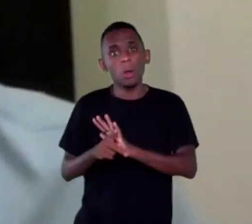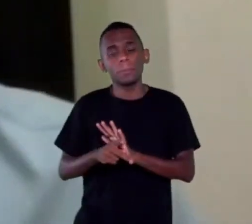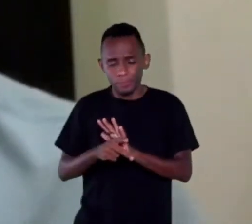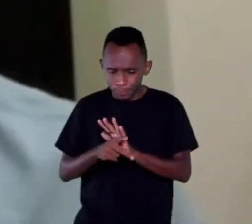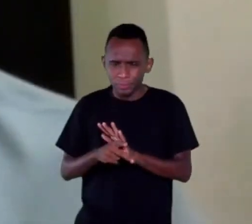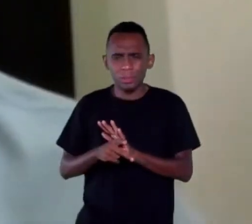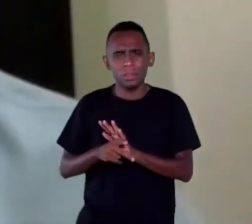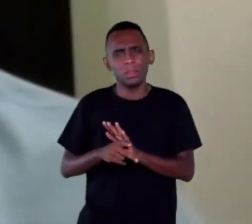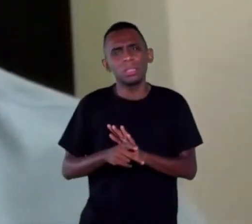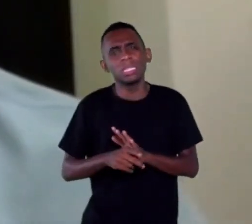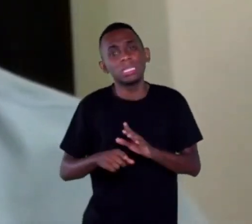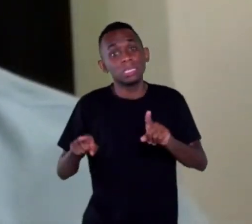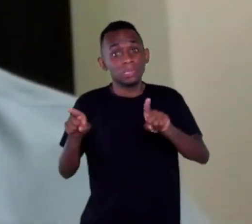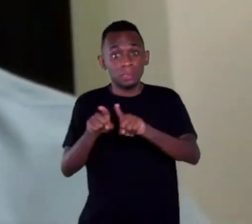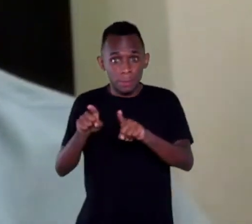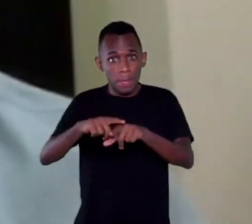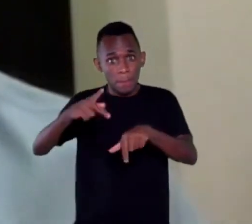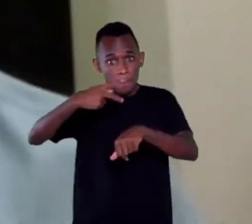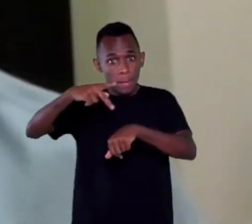países da África,